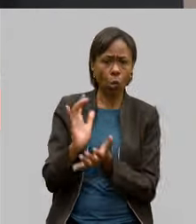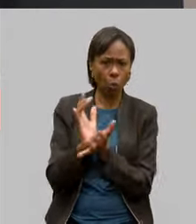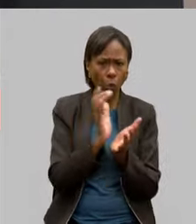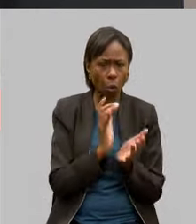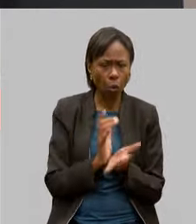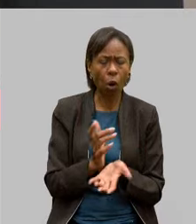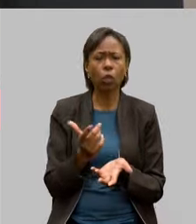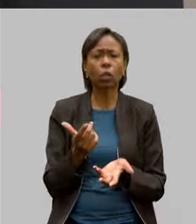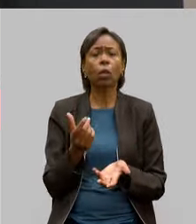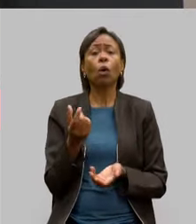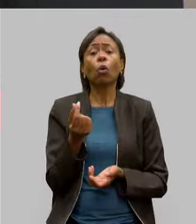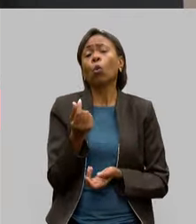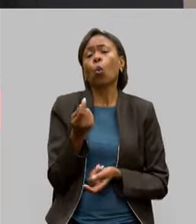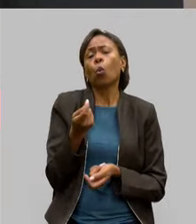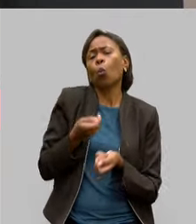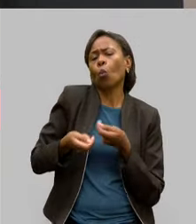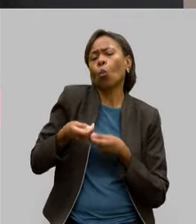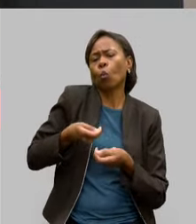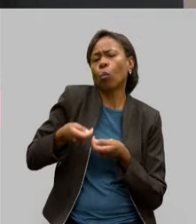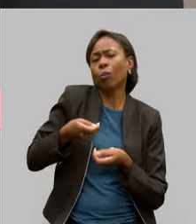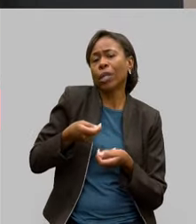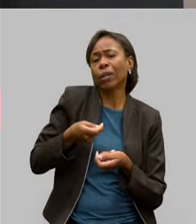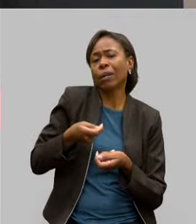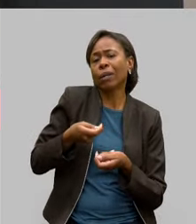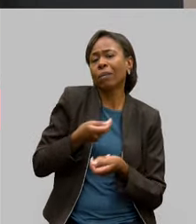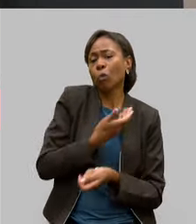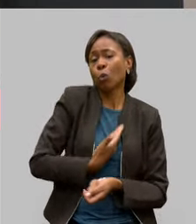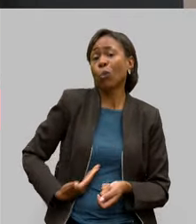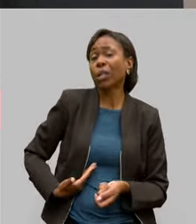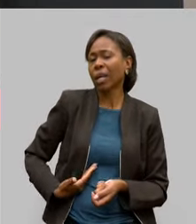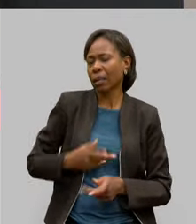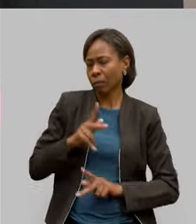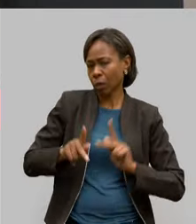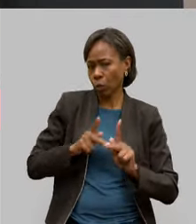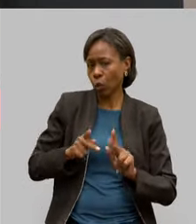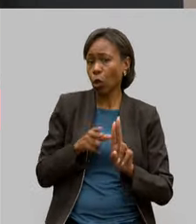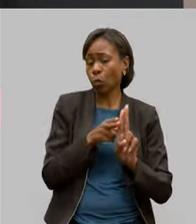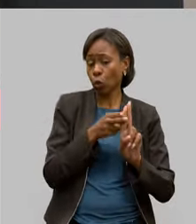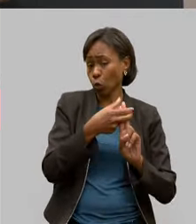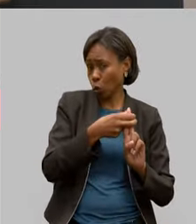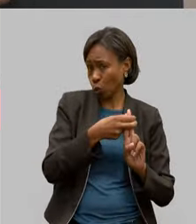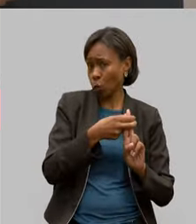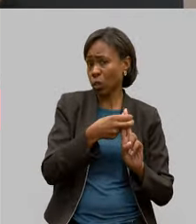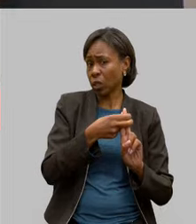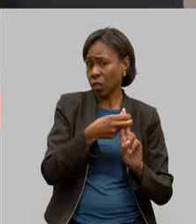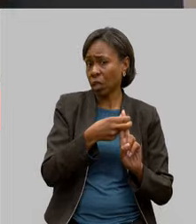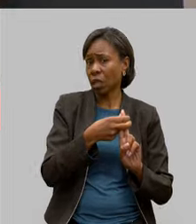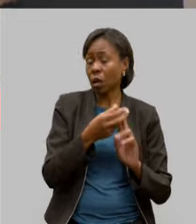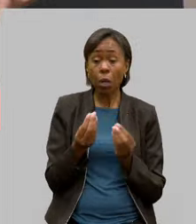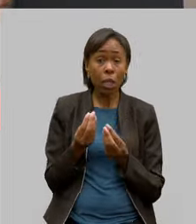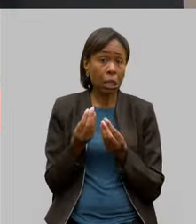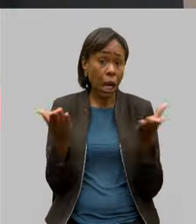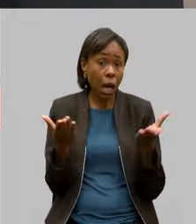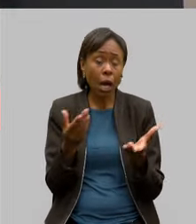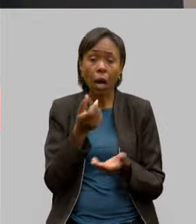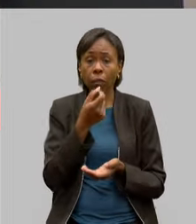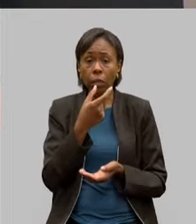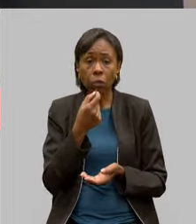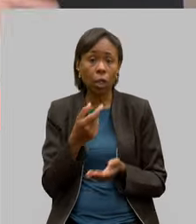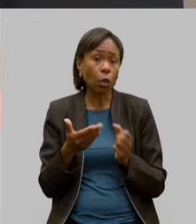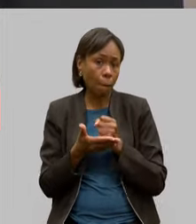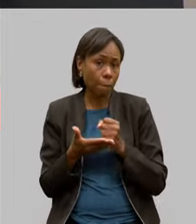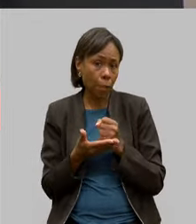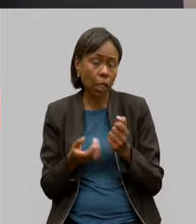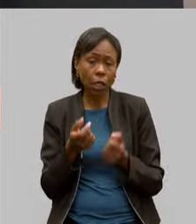laabs economiza pro poder público brasileiro pro Sistema Único de Saúde fornecendo medicamento à base de maconha só